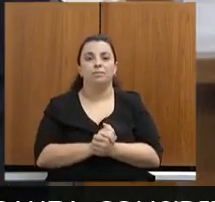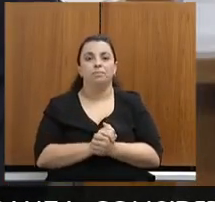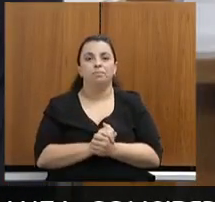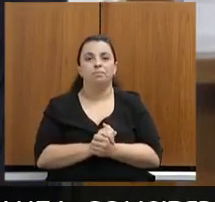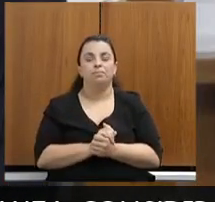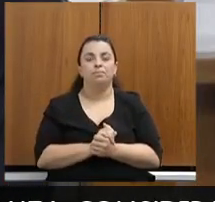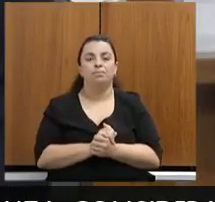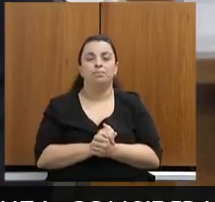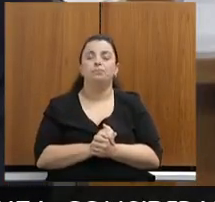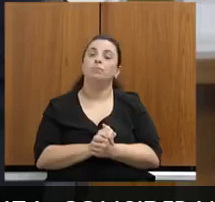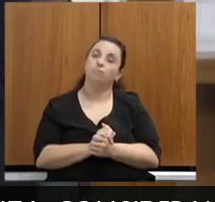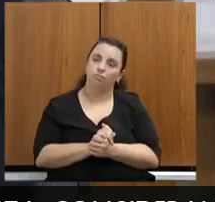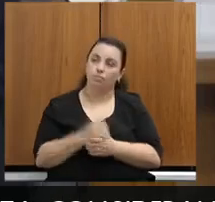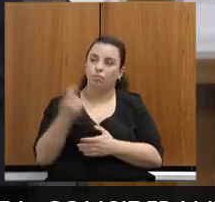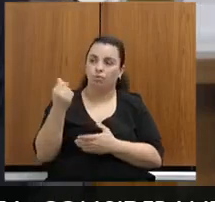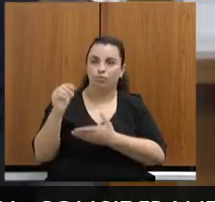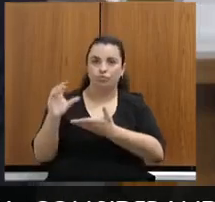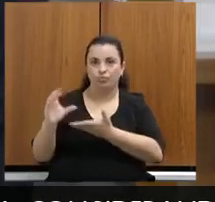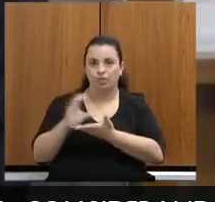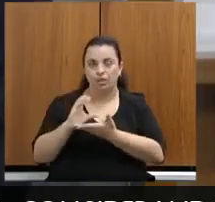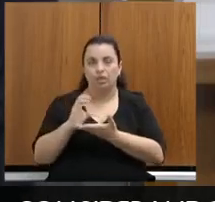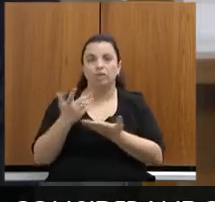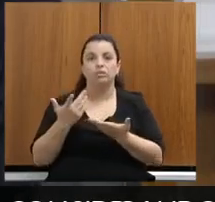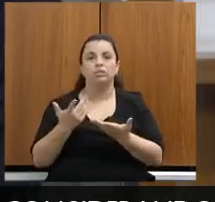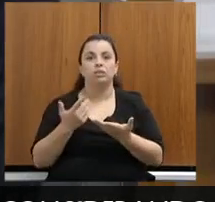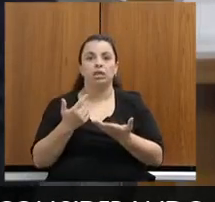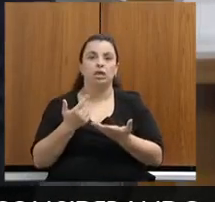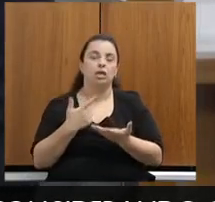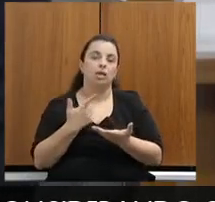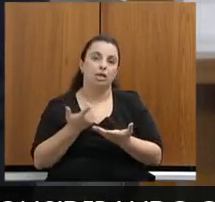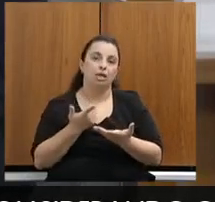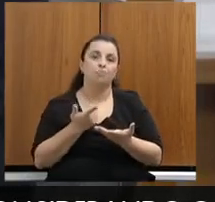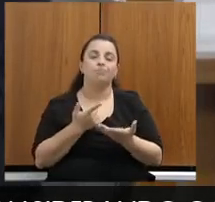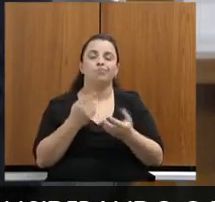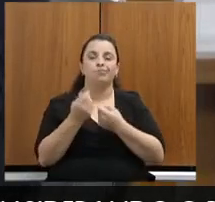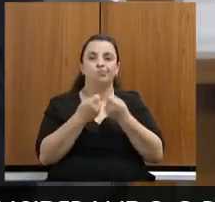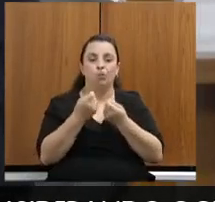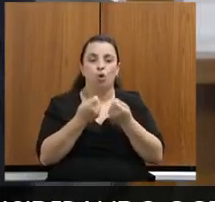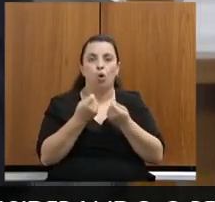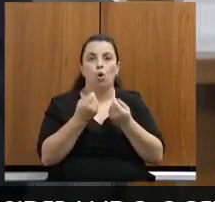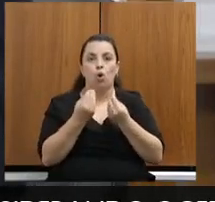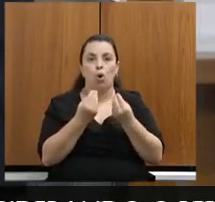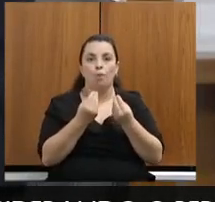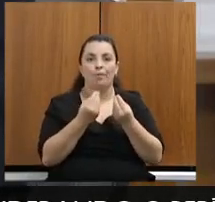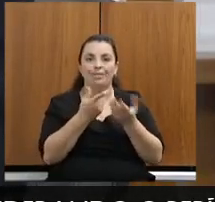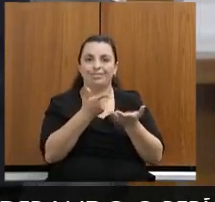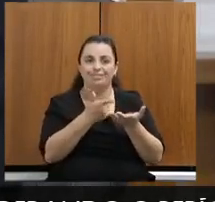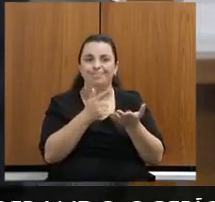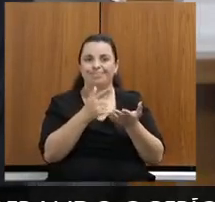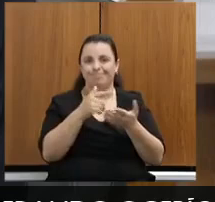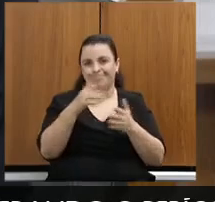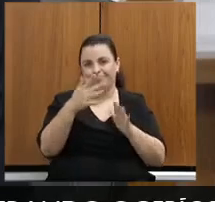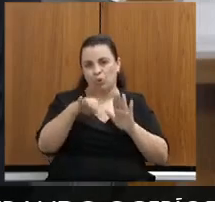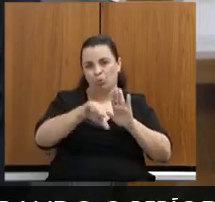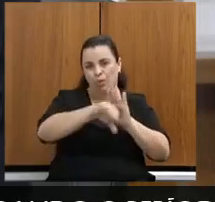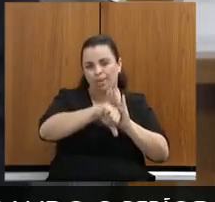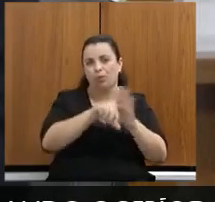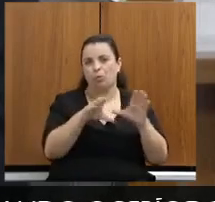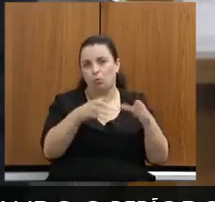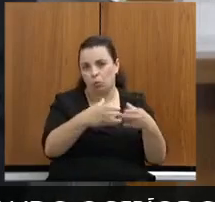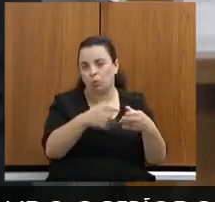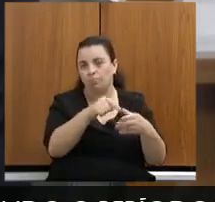com relação a financiamento e no que diz respeito ao combate né na verdade nessas organizações criminosas a gente a gente viu ao longo dos anos